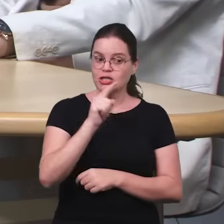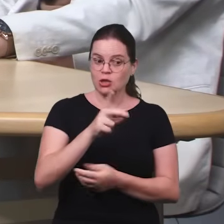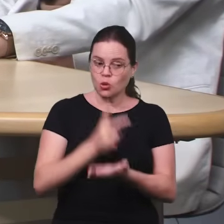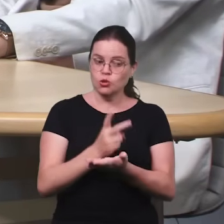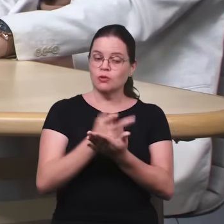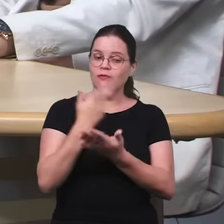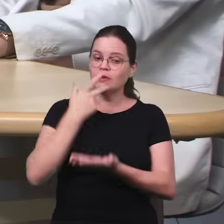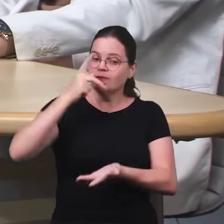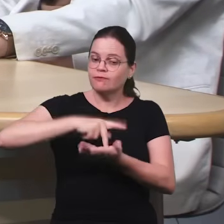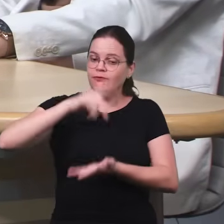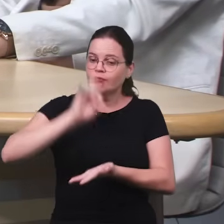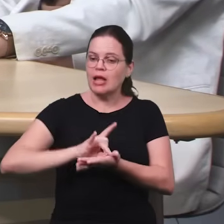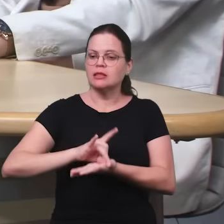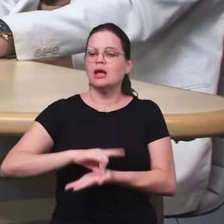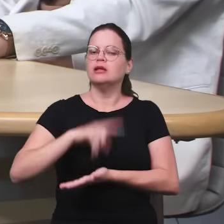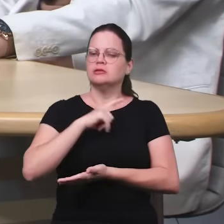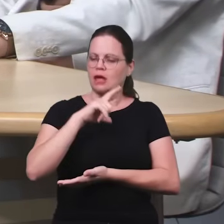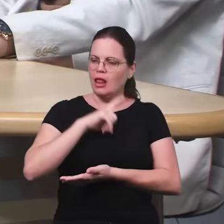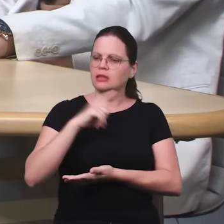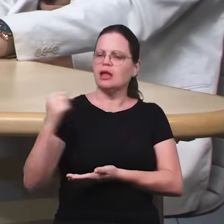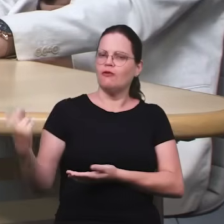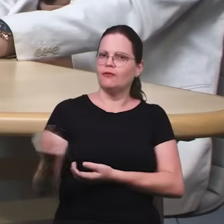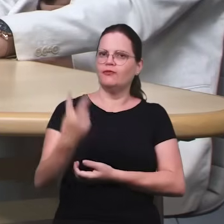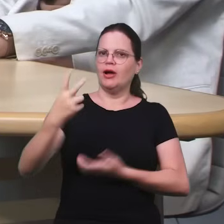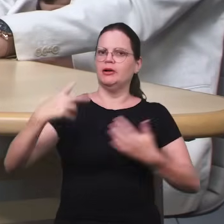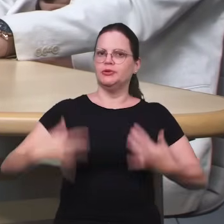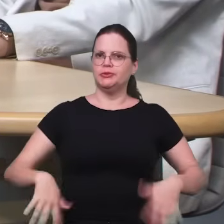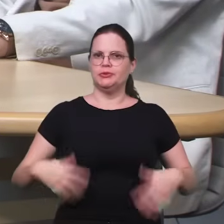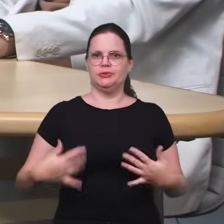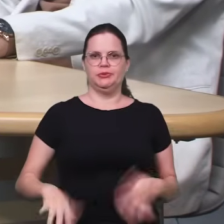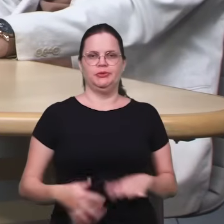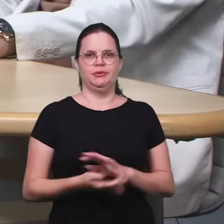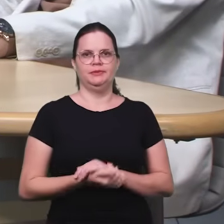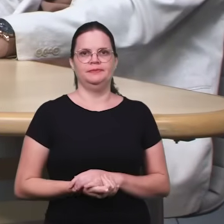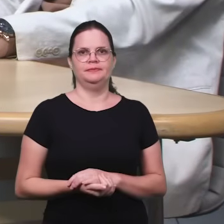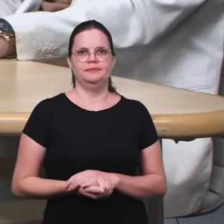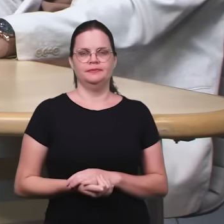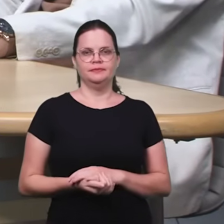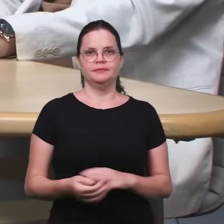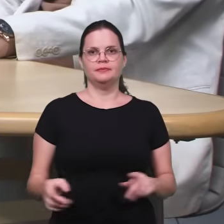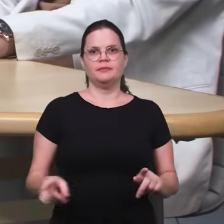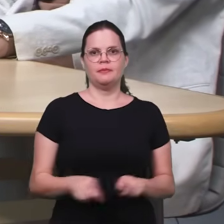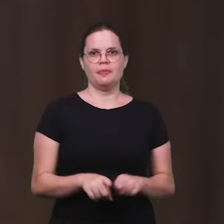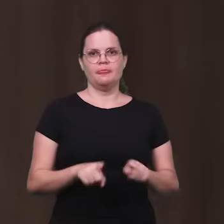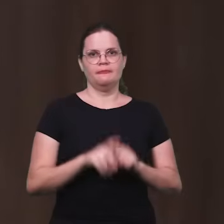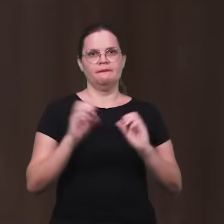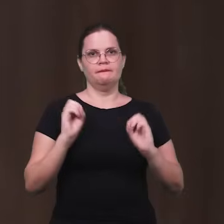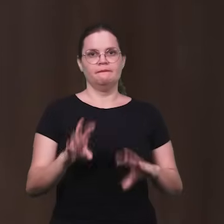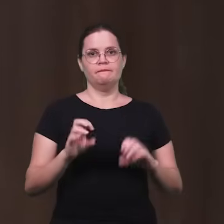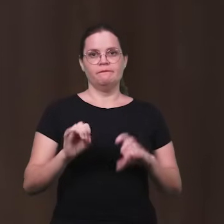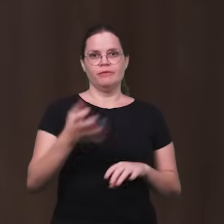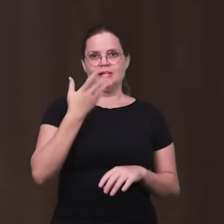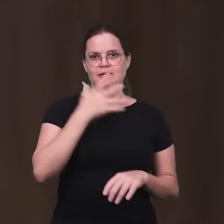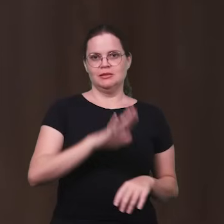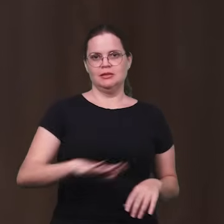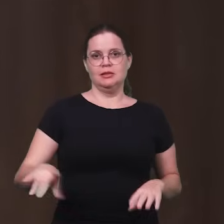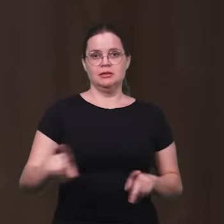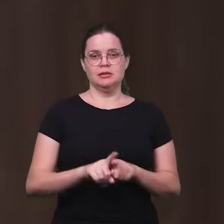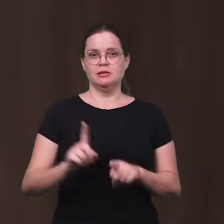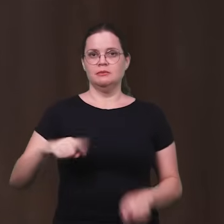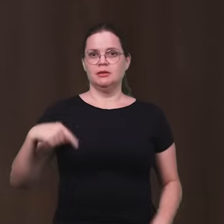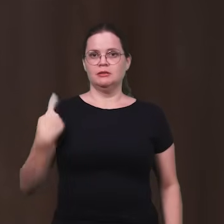com a verdade, porque ela tem um preço muito estimado. E ensinar as crianças e até nós adultos